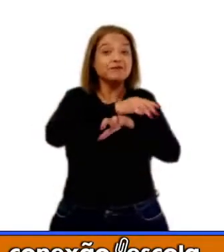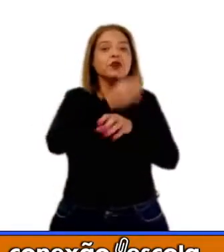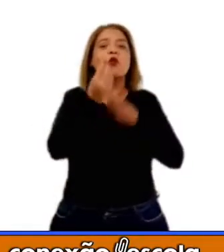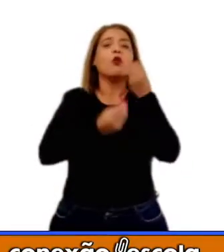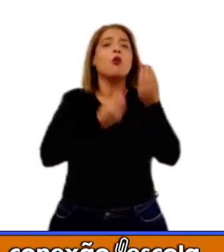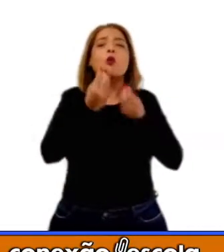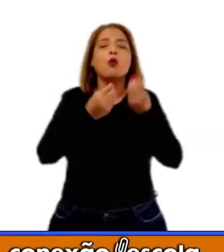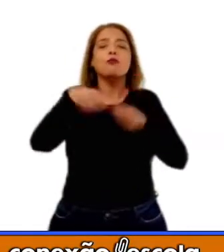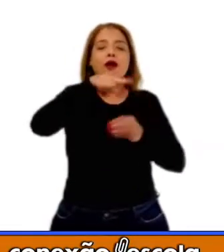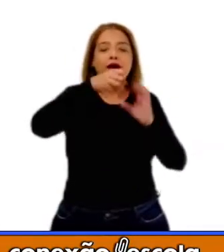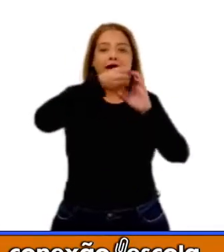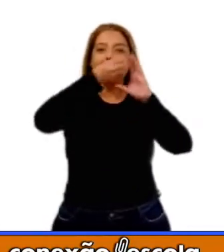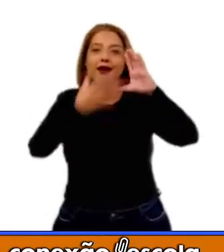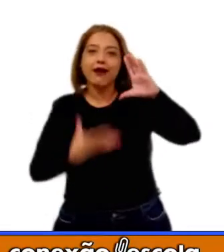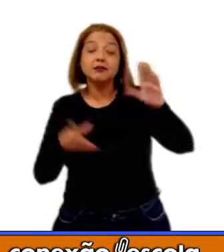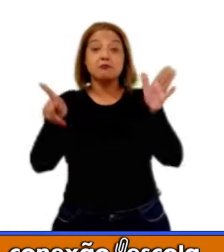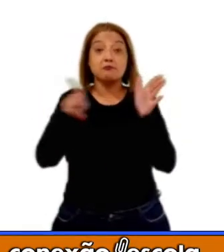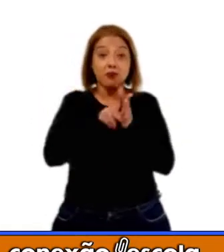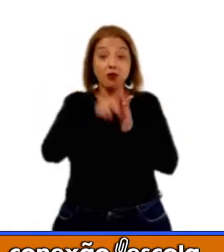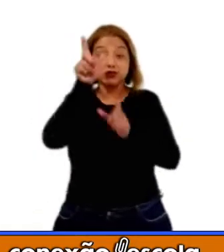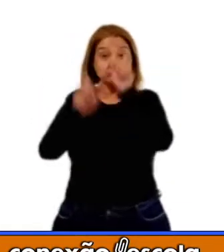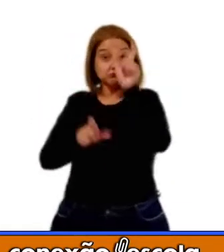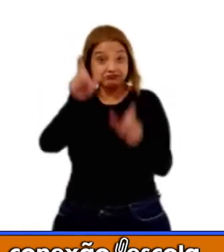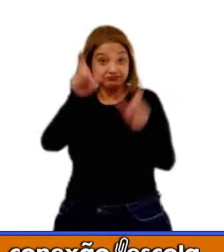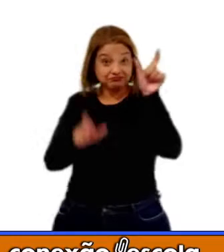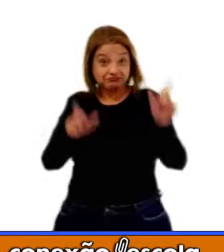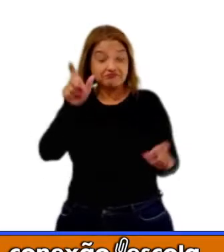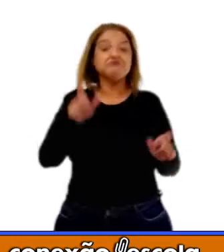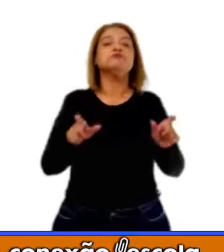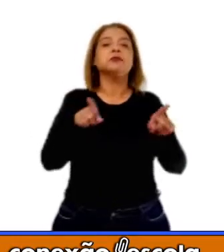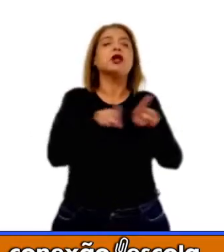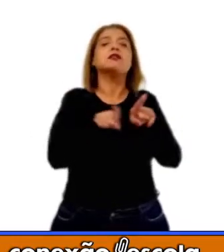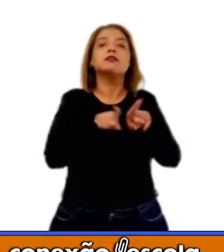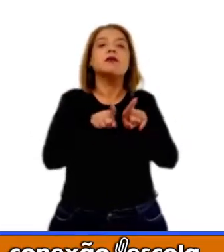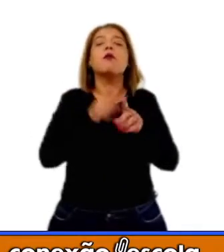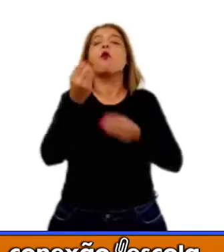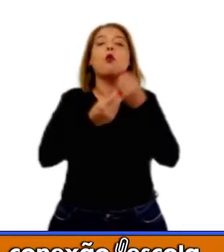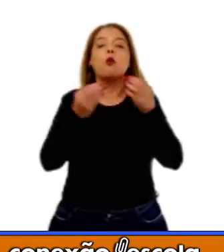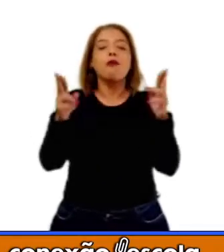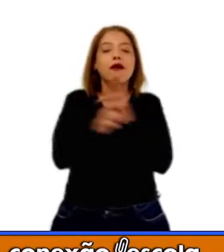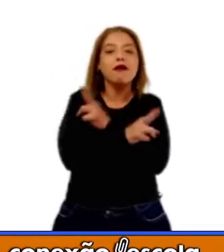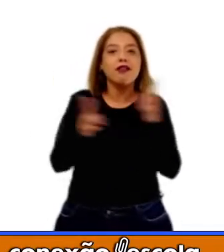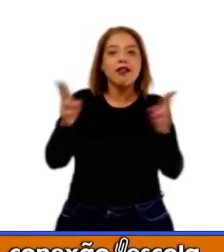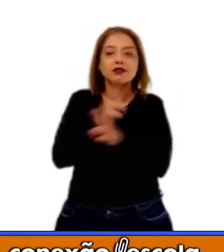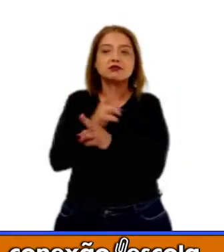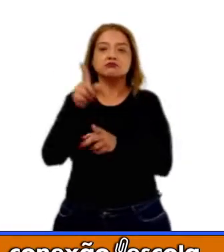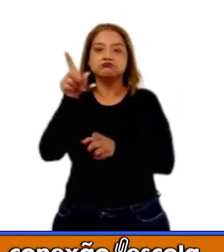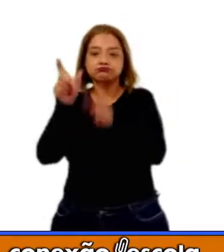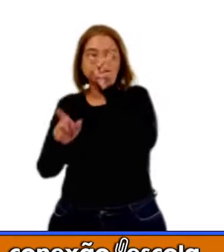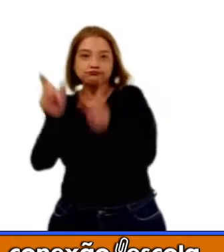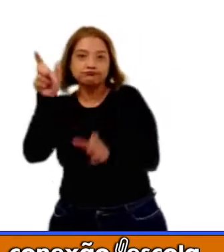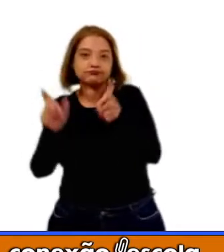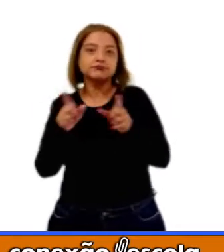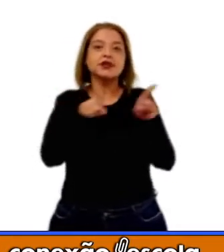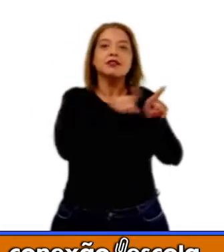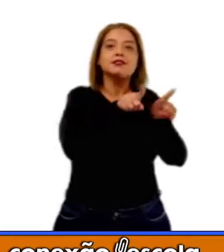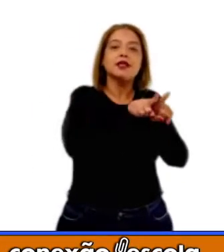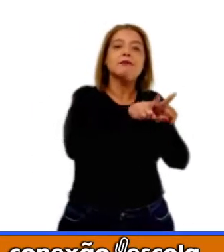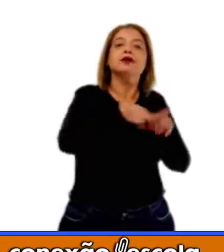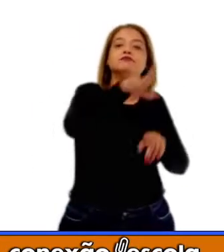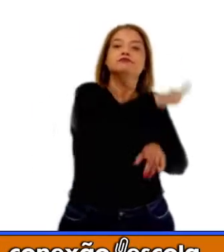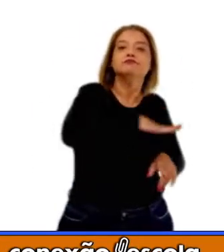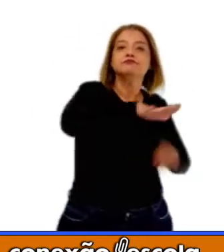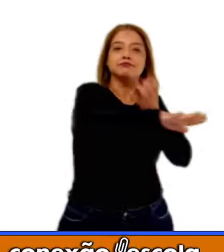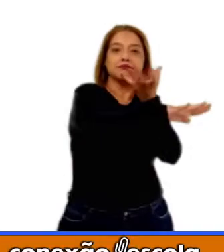as características dos seres vivos, as relações dos seres vivos no meio ambiente. Tudo bem? Pegue o